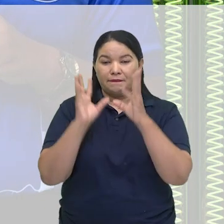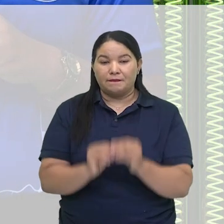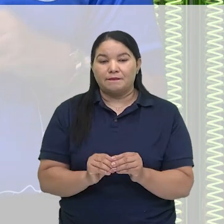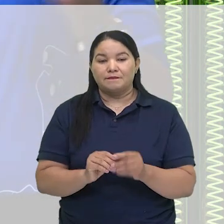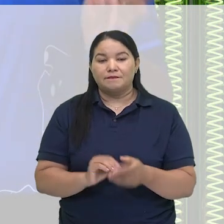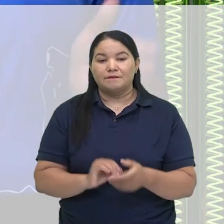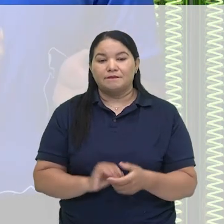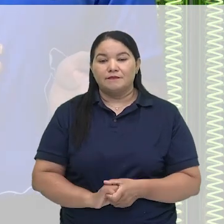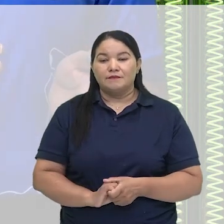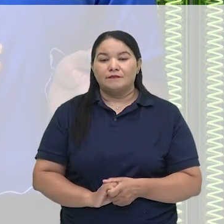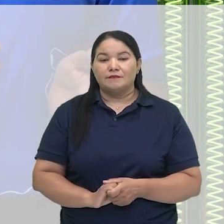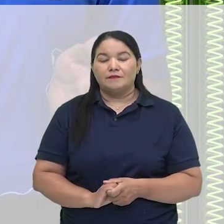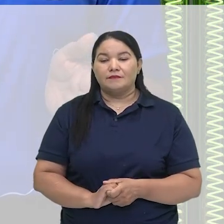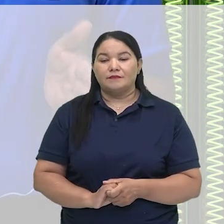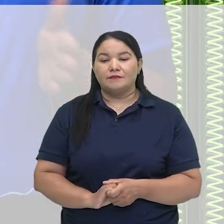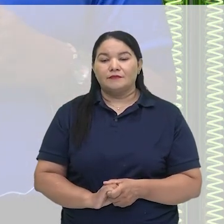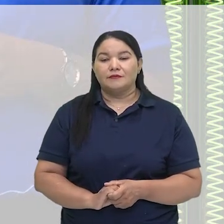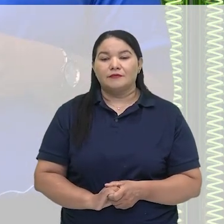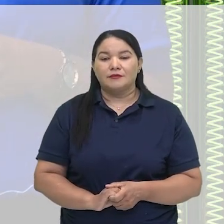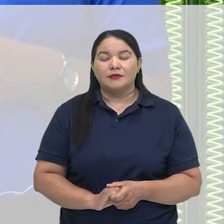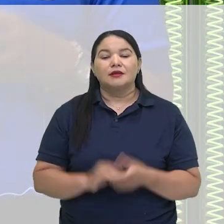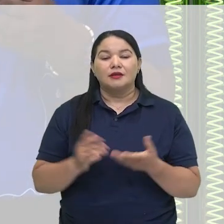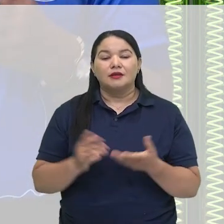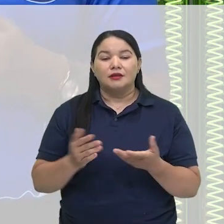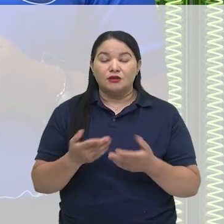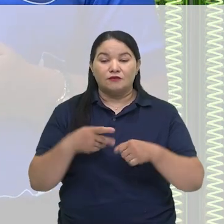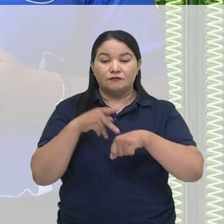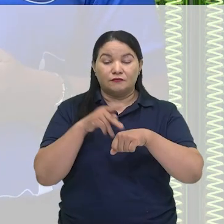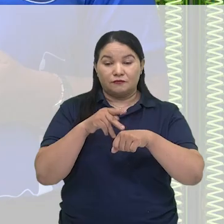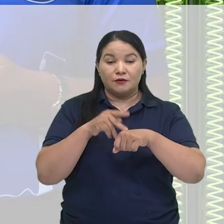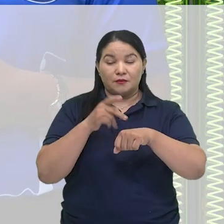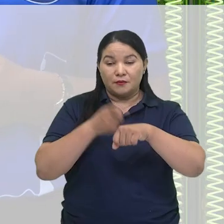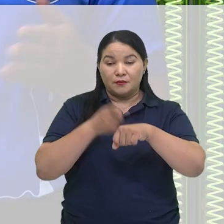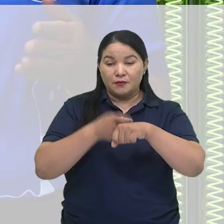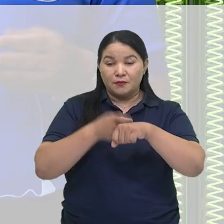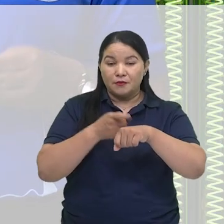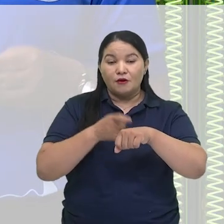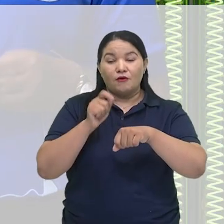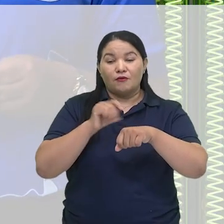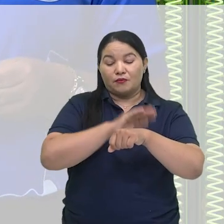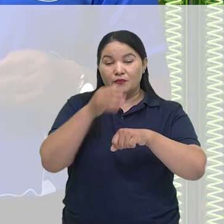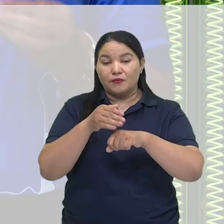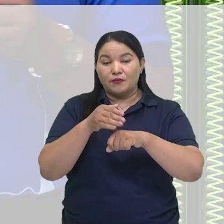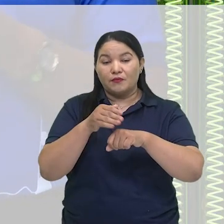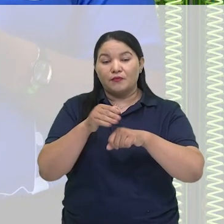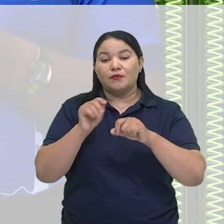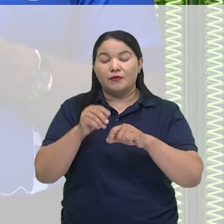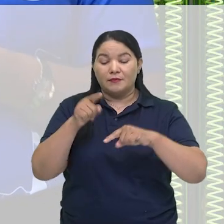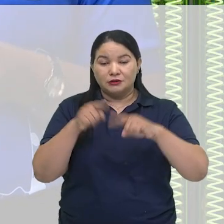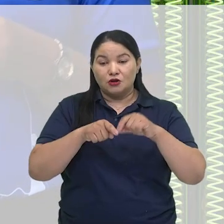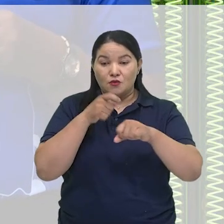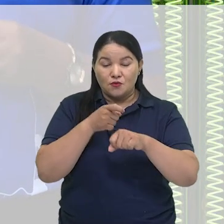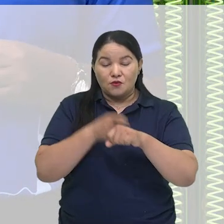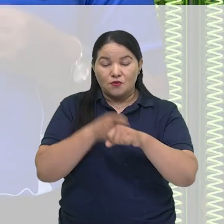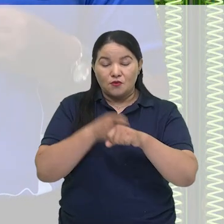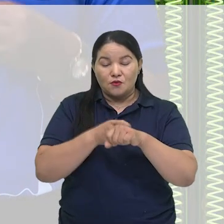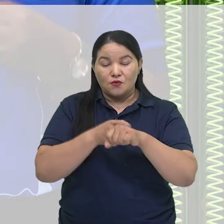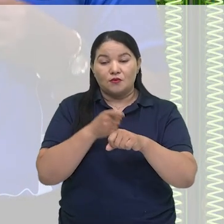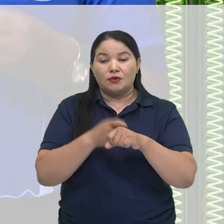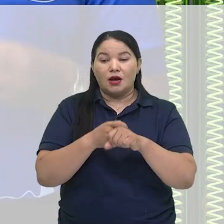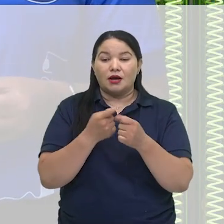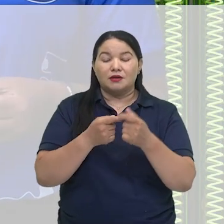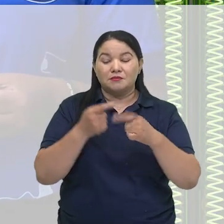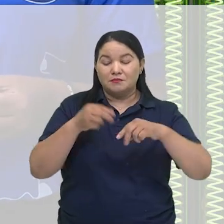resumo. Então, as rochas, nós vimos aqui, que são materiais sólidos formados por um conjunto de